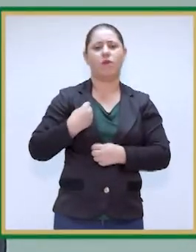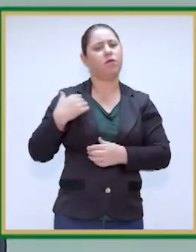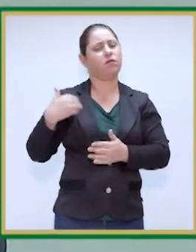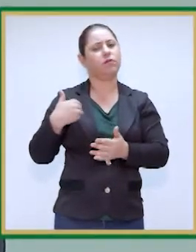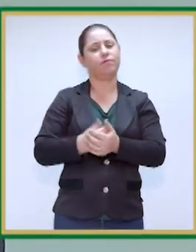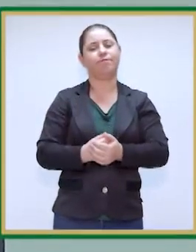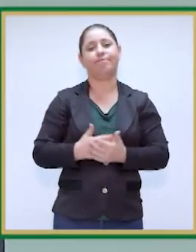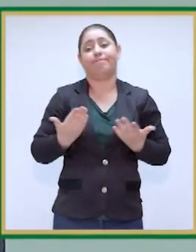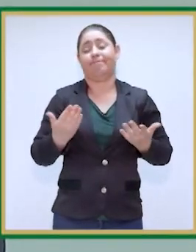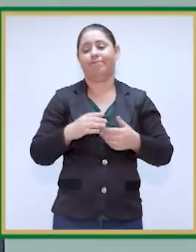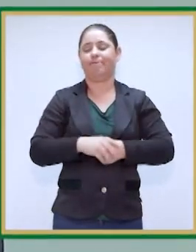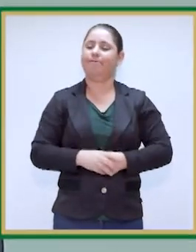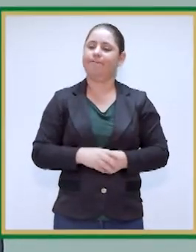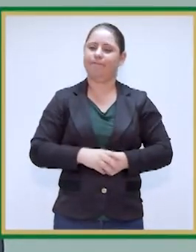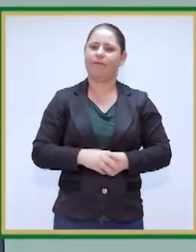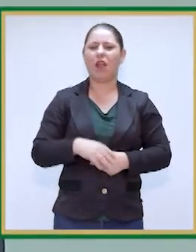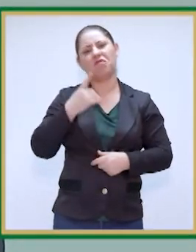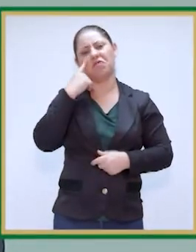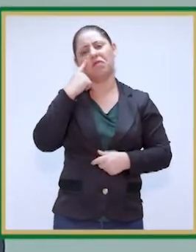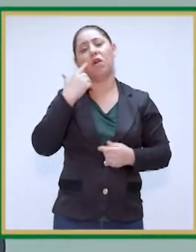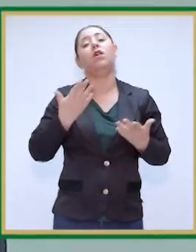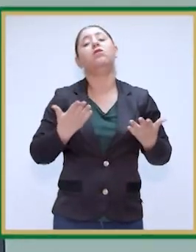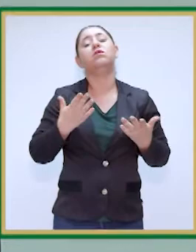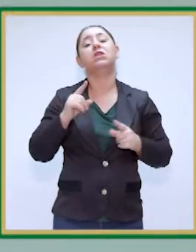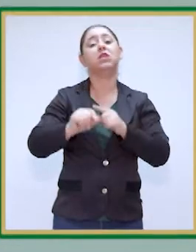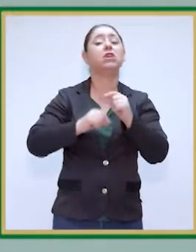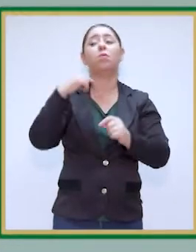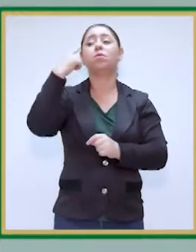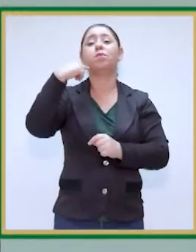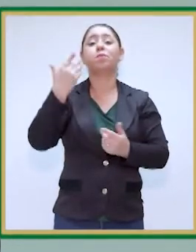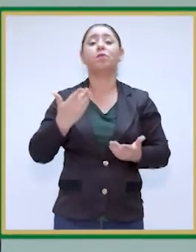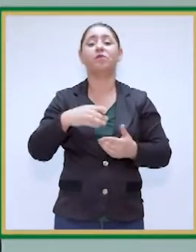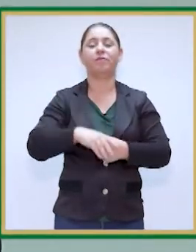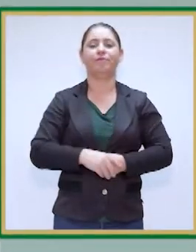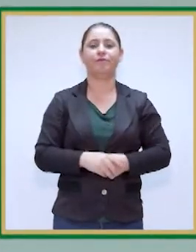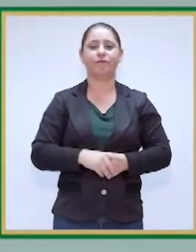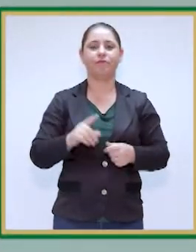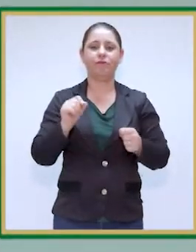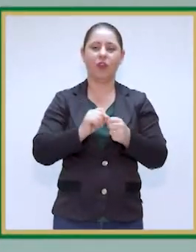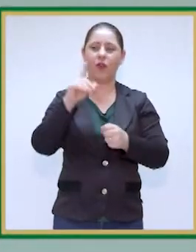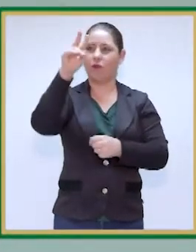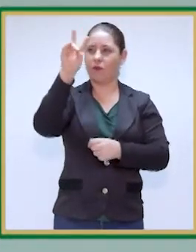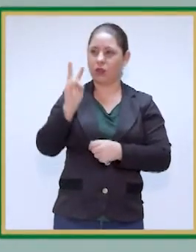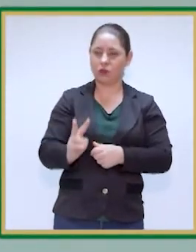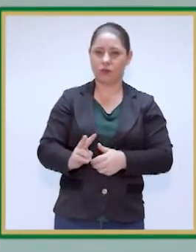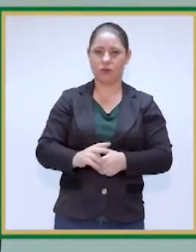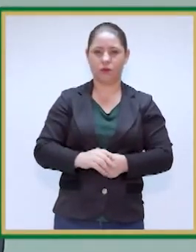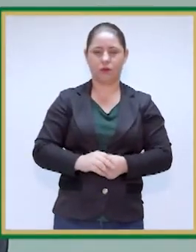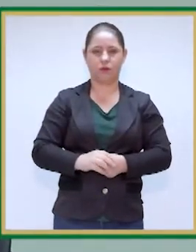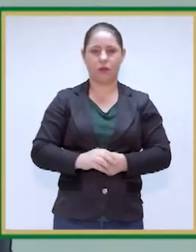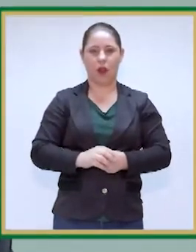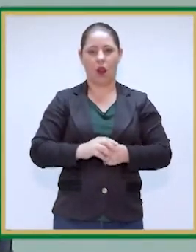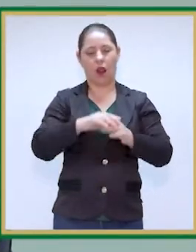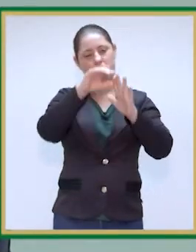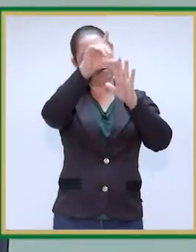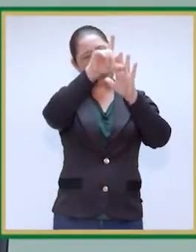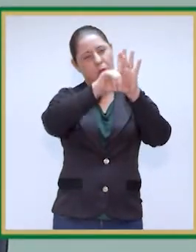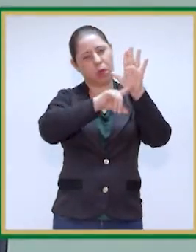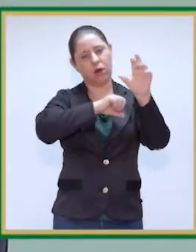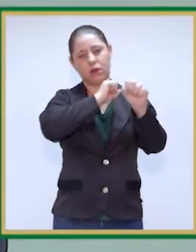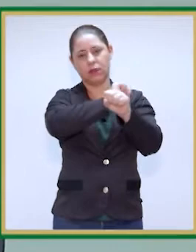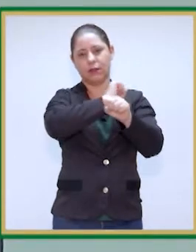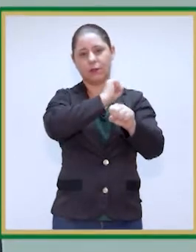econômica para viver e tudo mais. Eu falei: vamos ver o que é isso, esse tal de direito aí. E fiz o vestibular, fiquei na